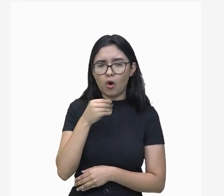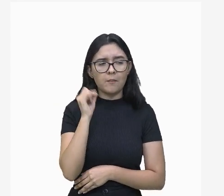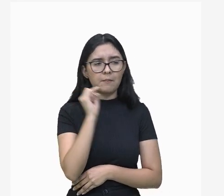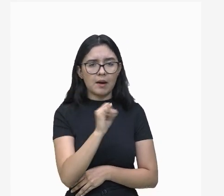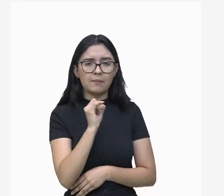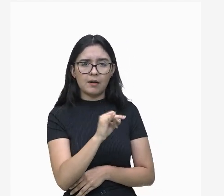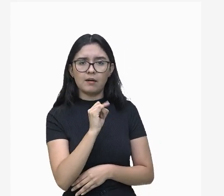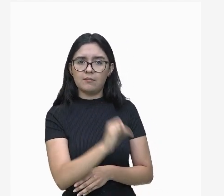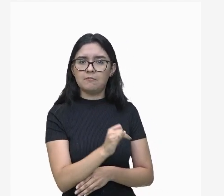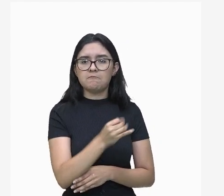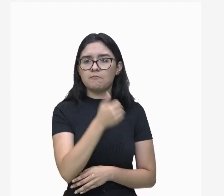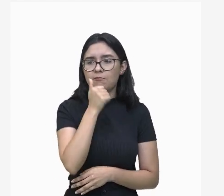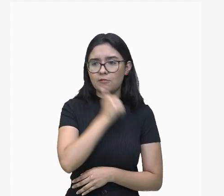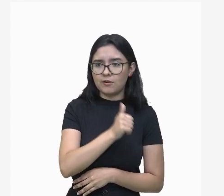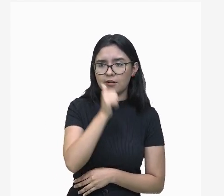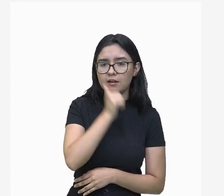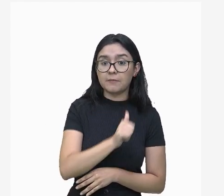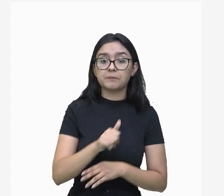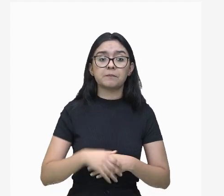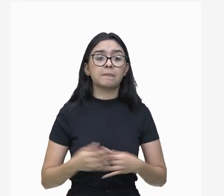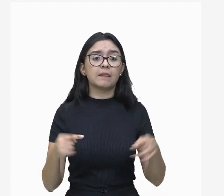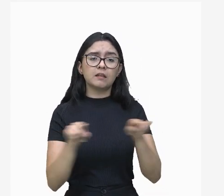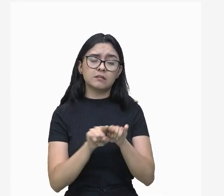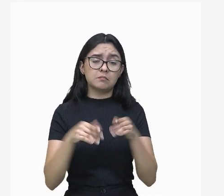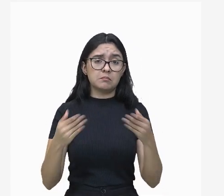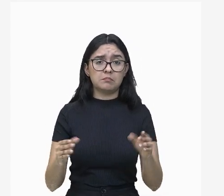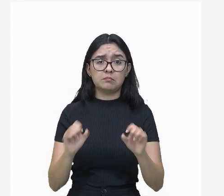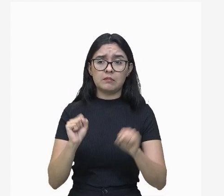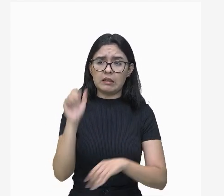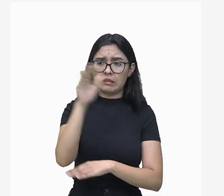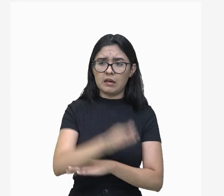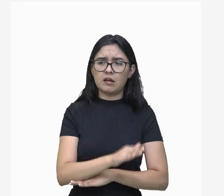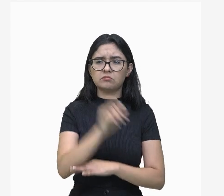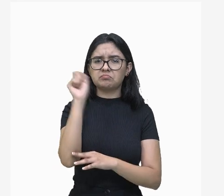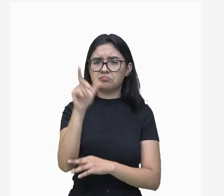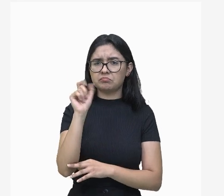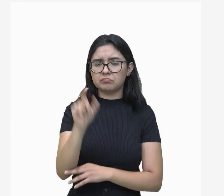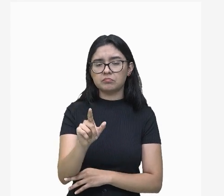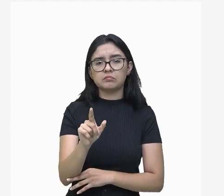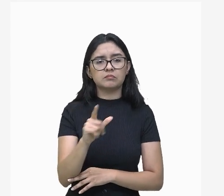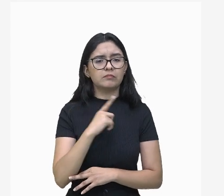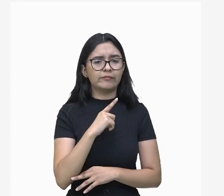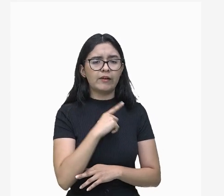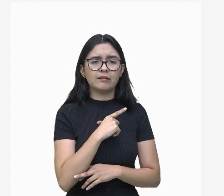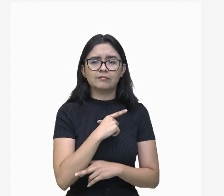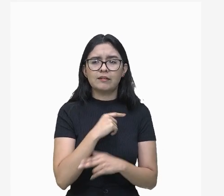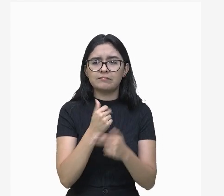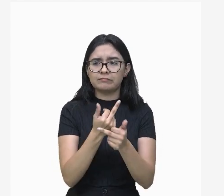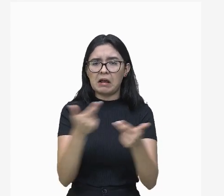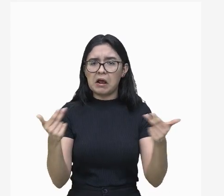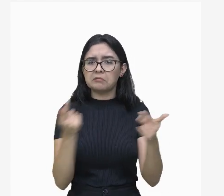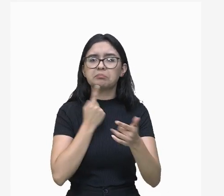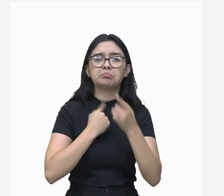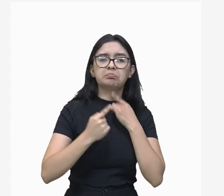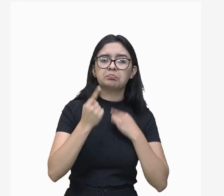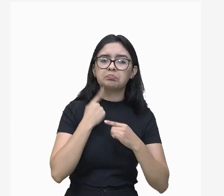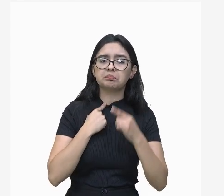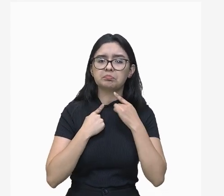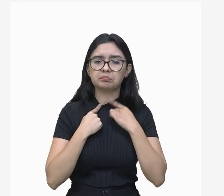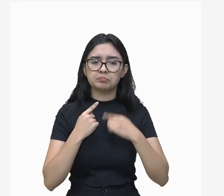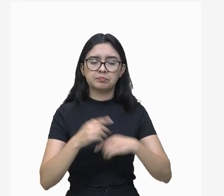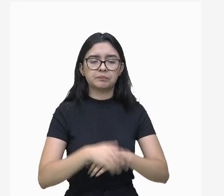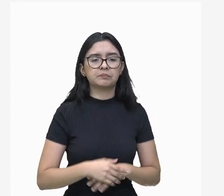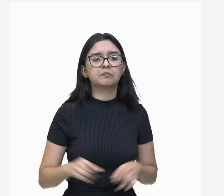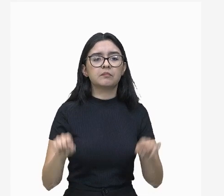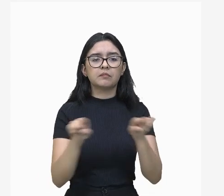atrás de mulheres. A tarde talvez fosse azul, não houvesse tantos desejos. O bonde passa cheio